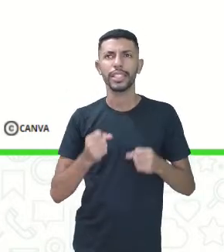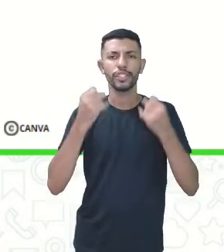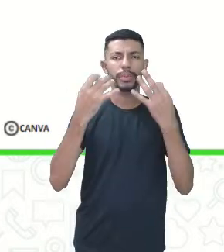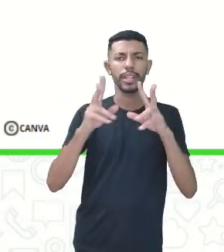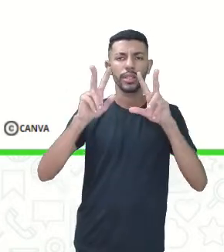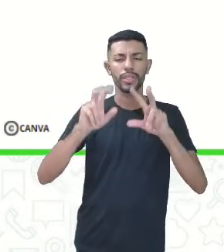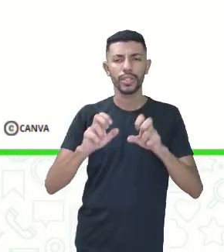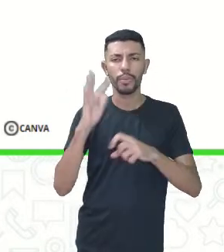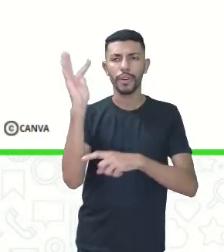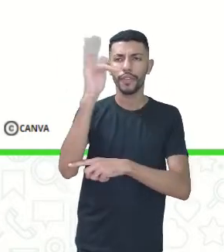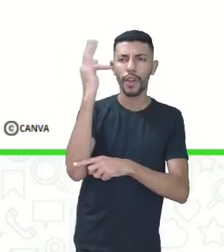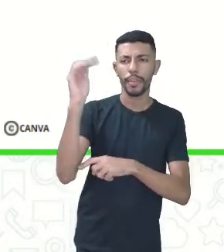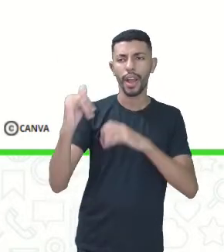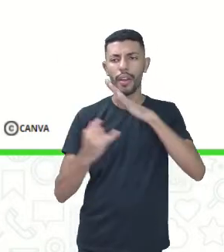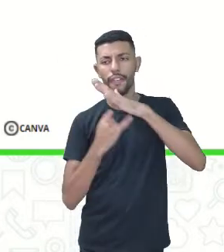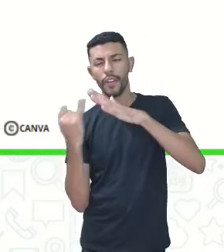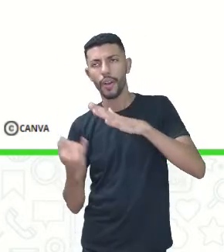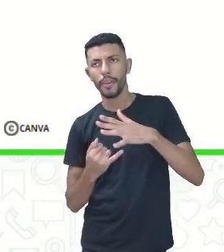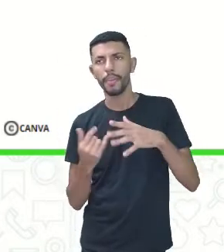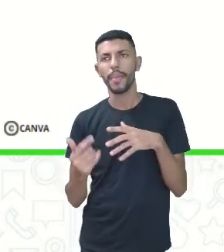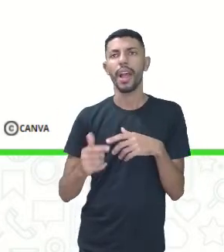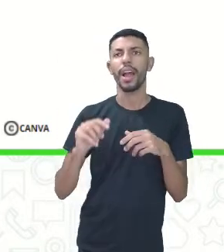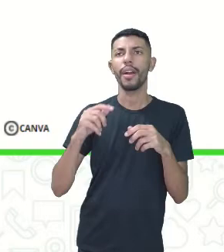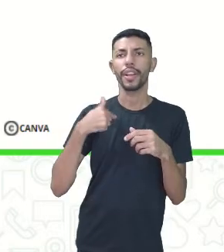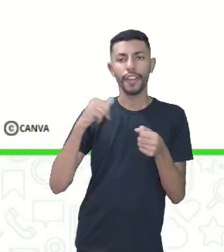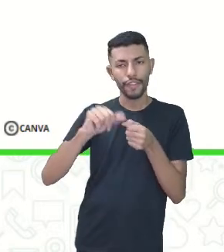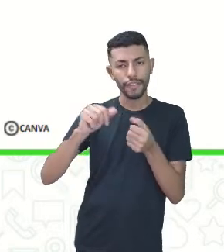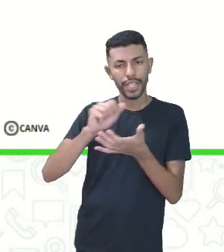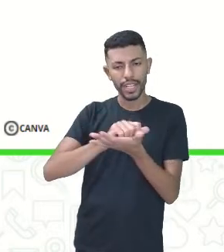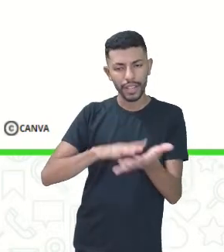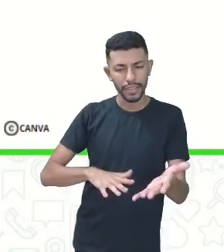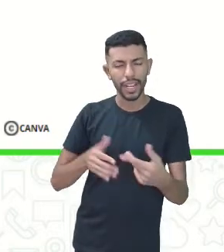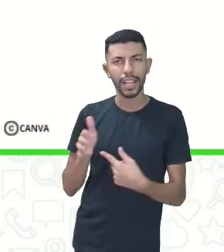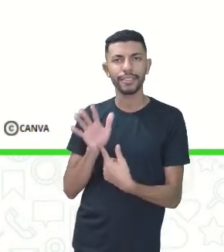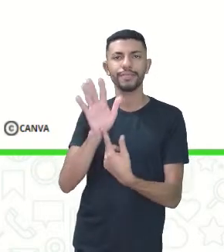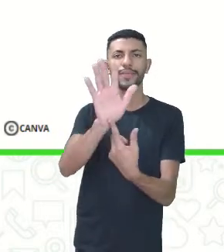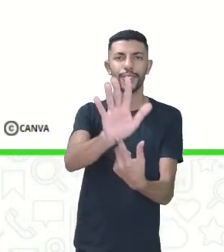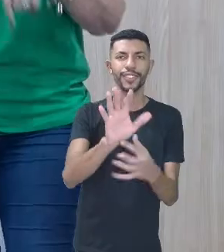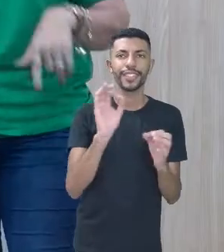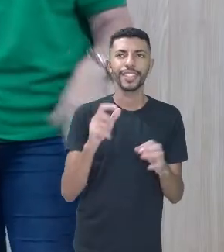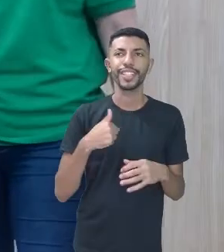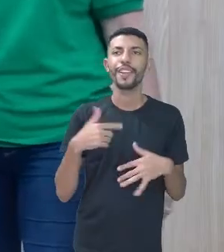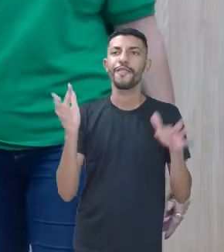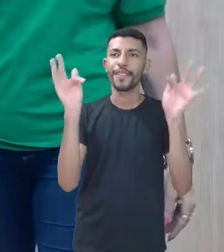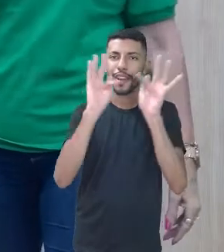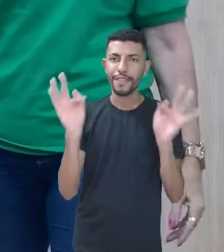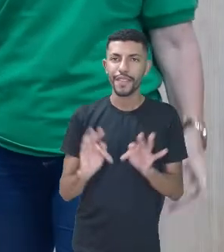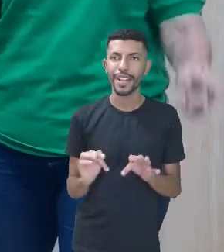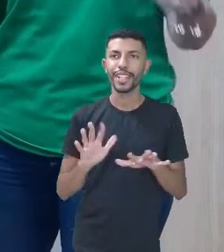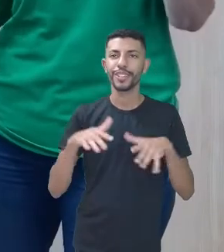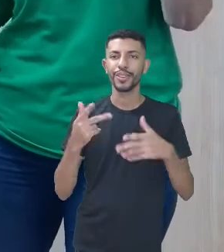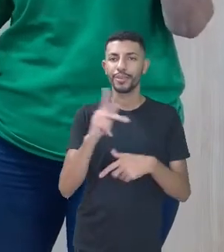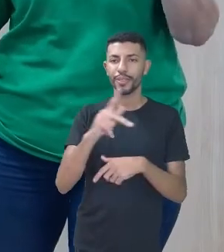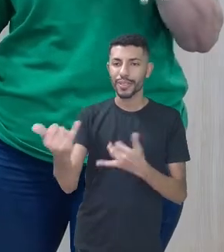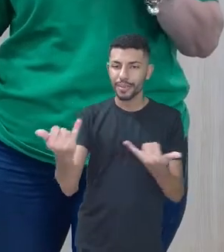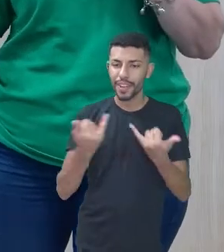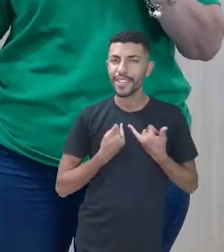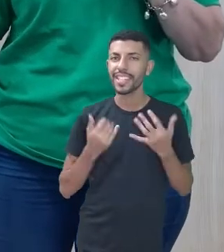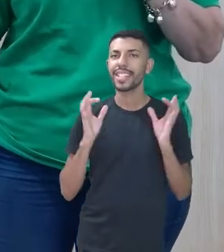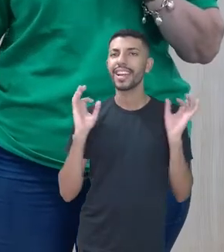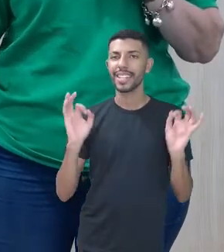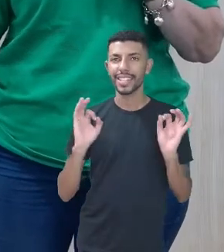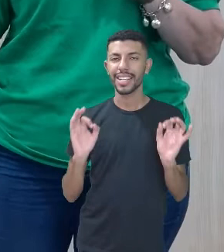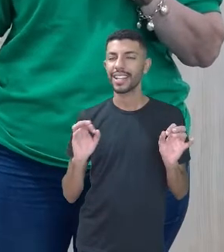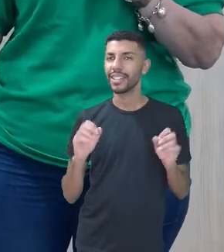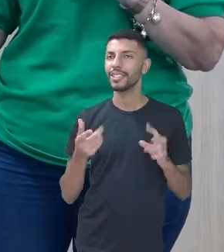vamos ver essa atividade? Vou ficar muito feliz quando os professores disserem que vocês estão dando esse retorno das aulas, de todas as